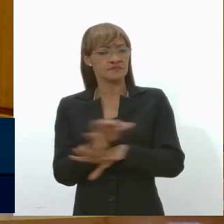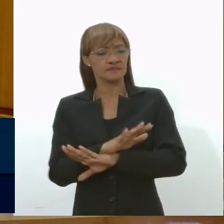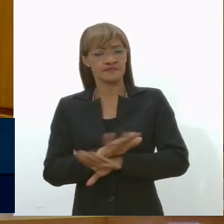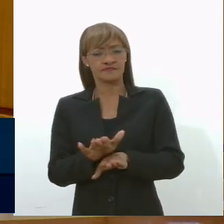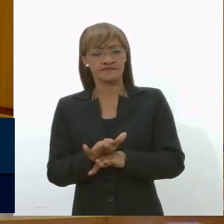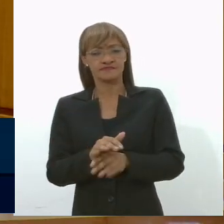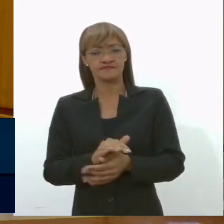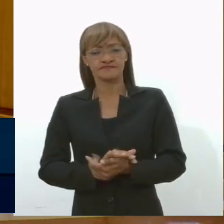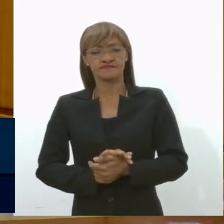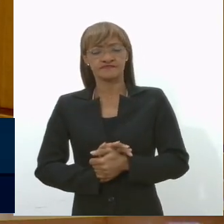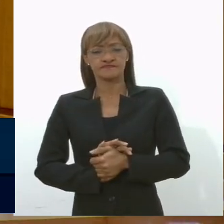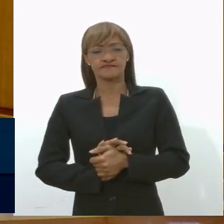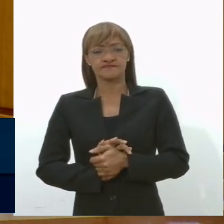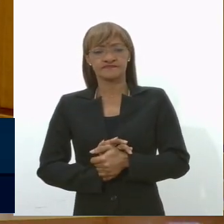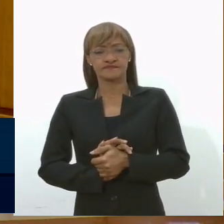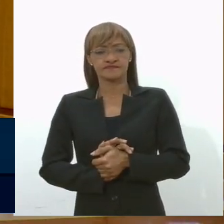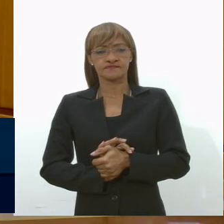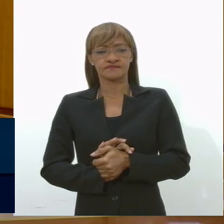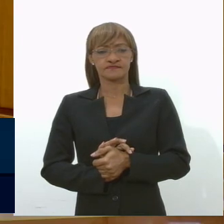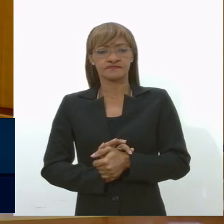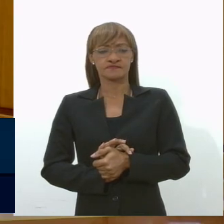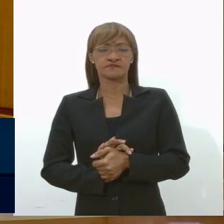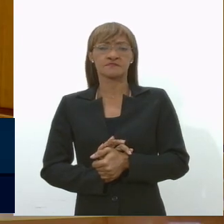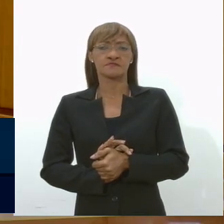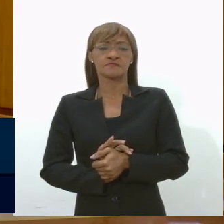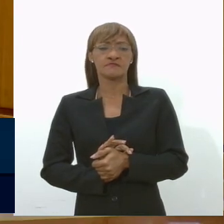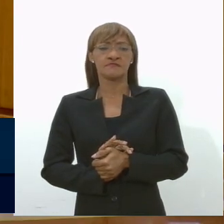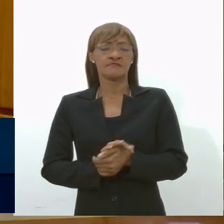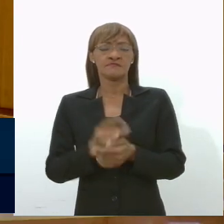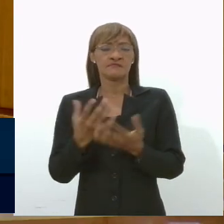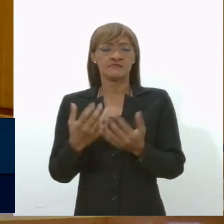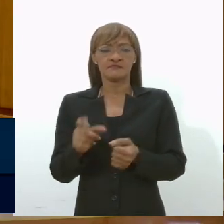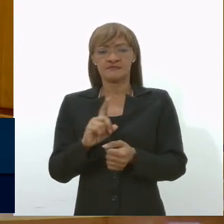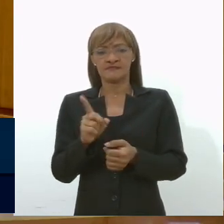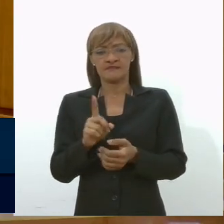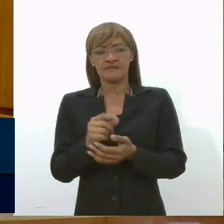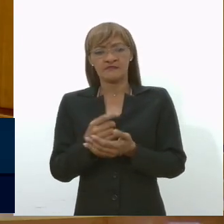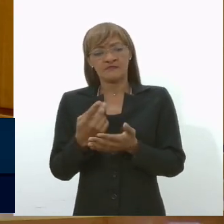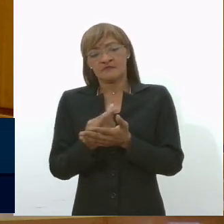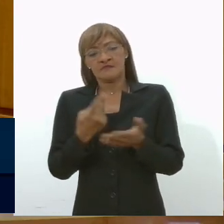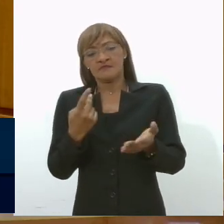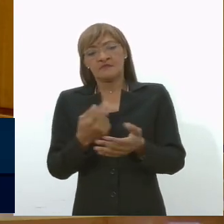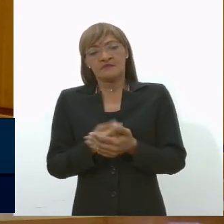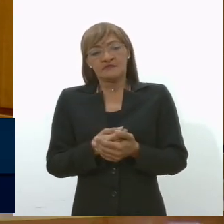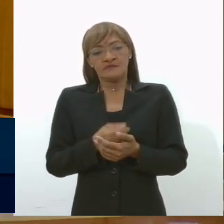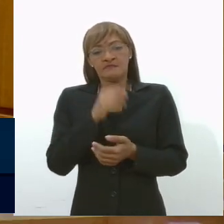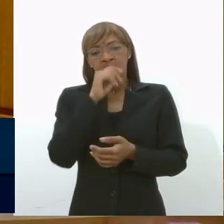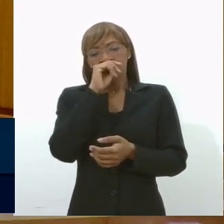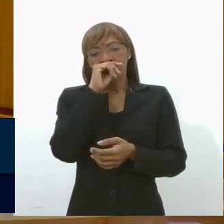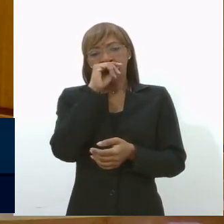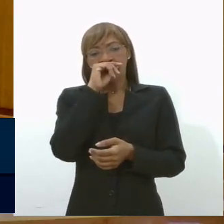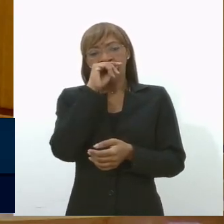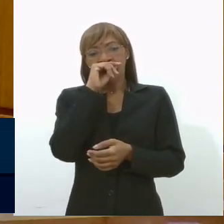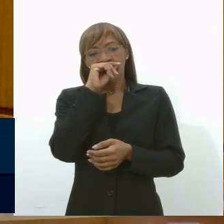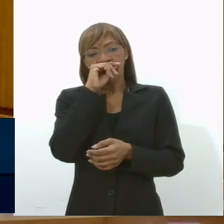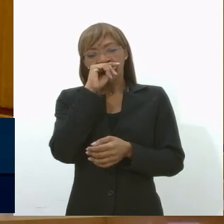que não nos permita, se não acontecer, levar esse assunto às barras dos